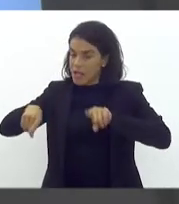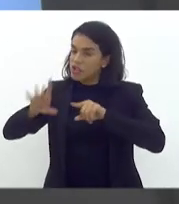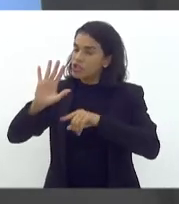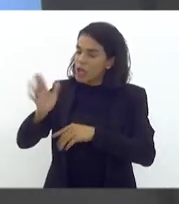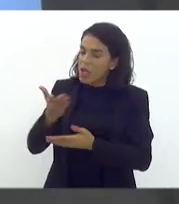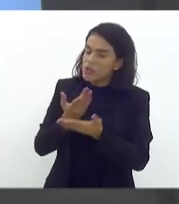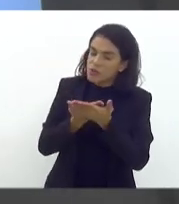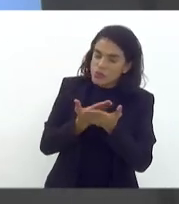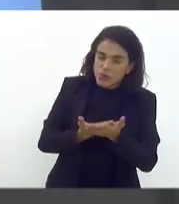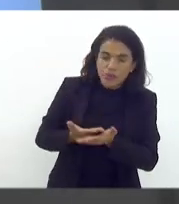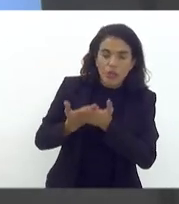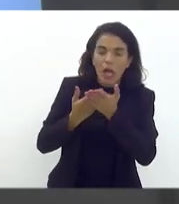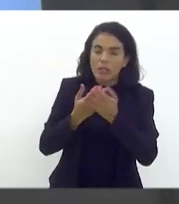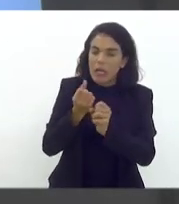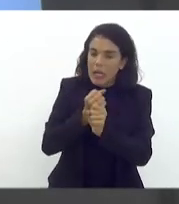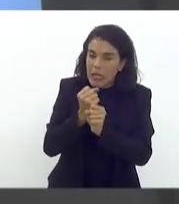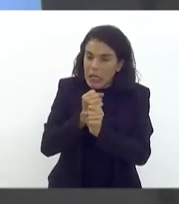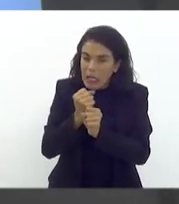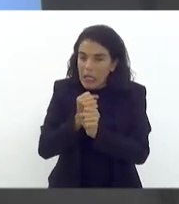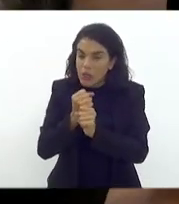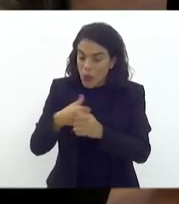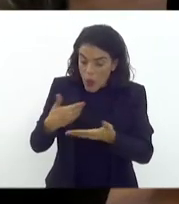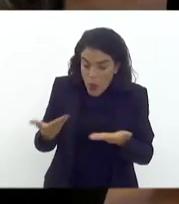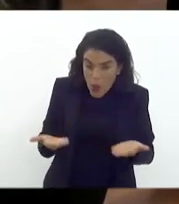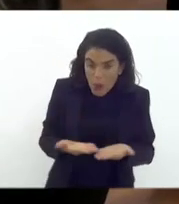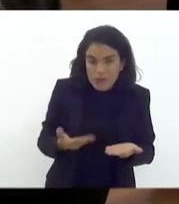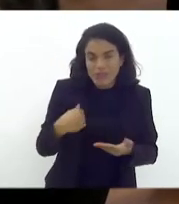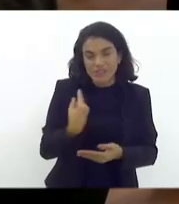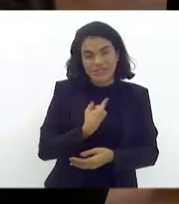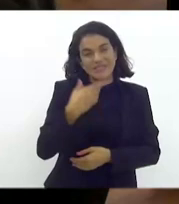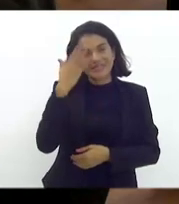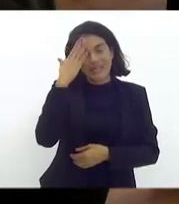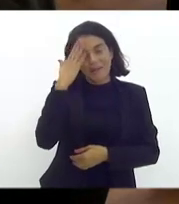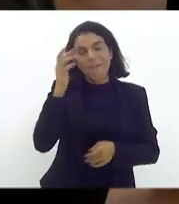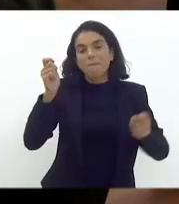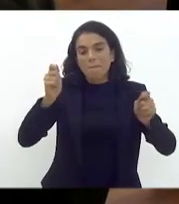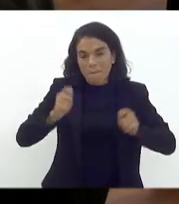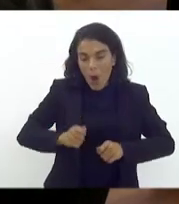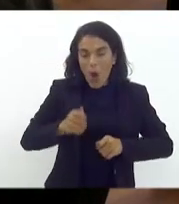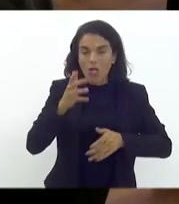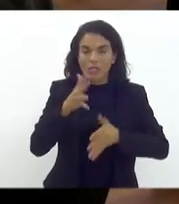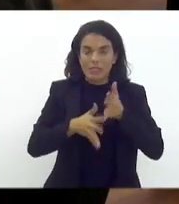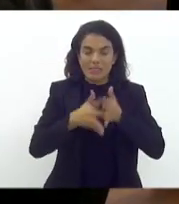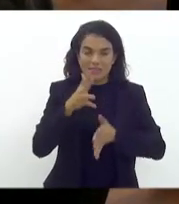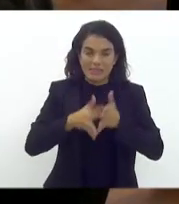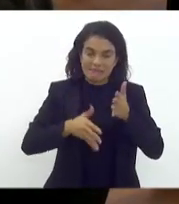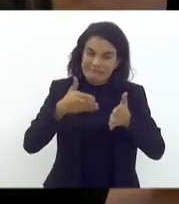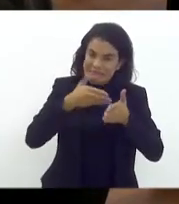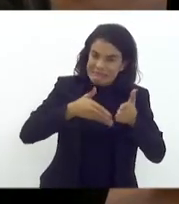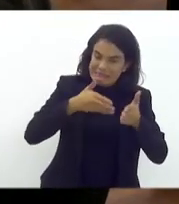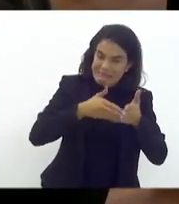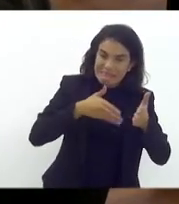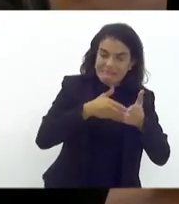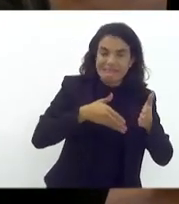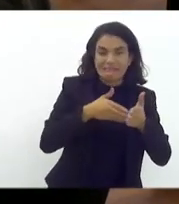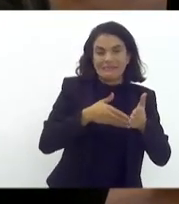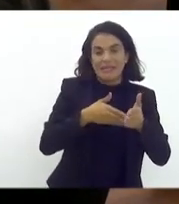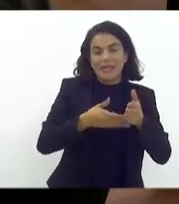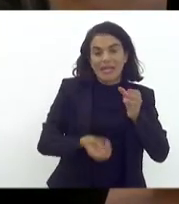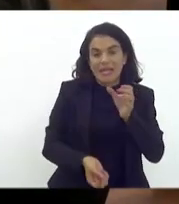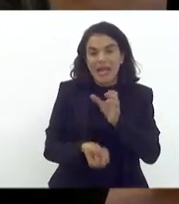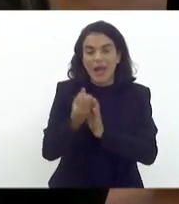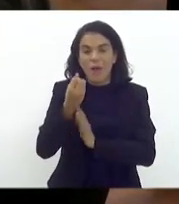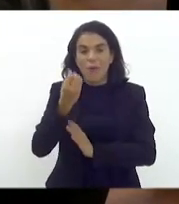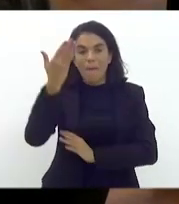há muitos anos que hoje a gente sabe que podem impactar na produção de uma prova de